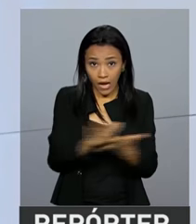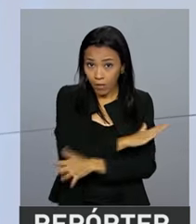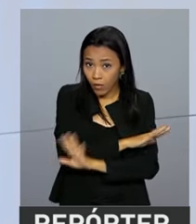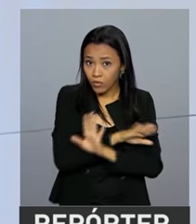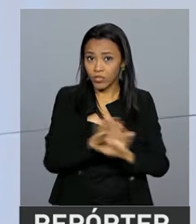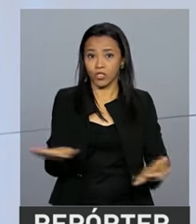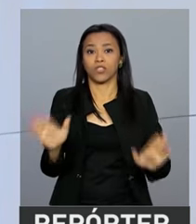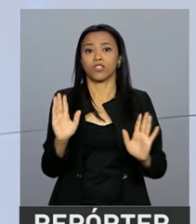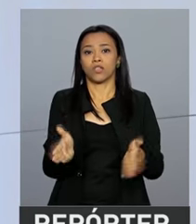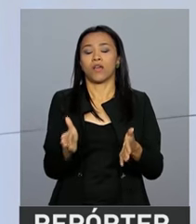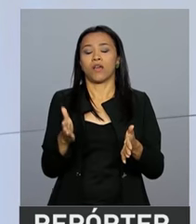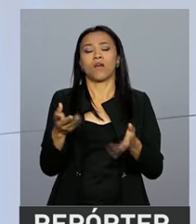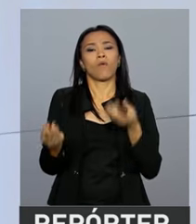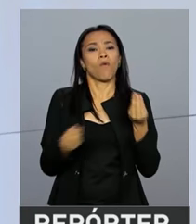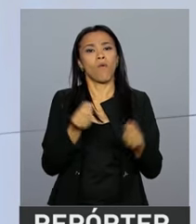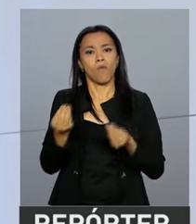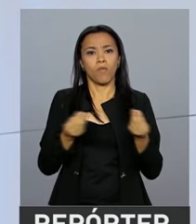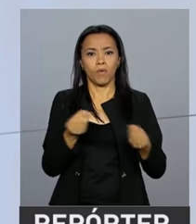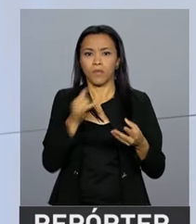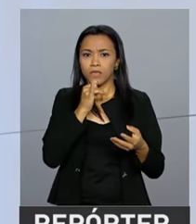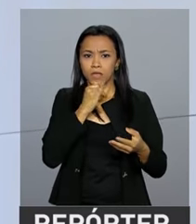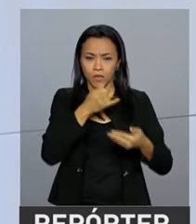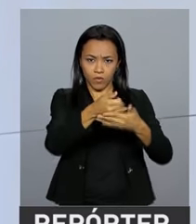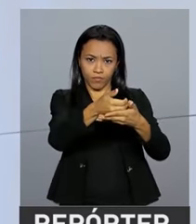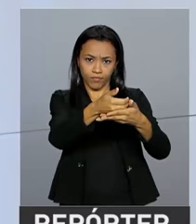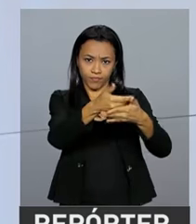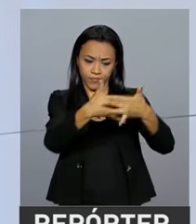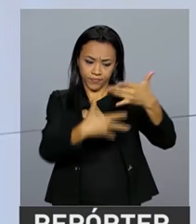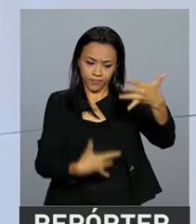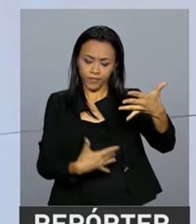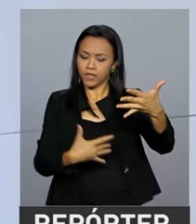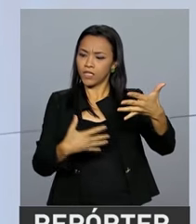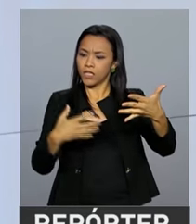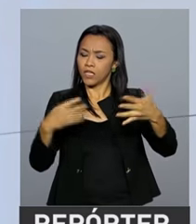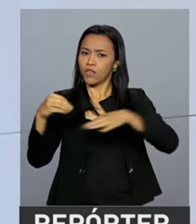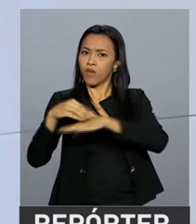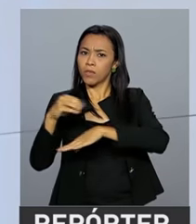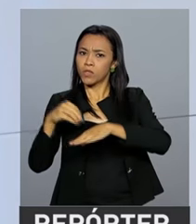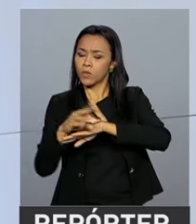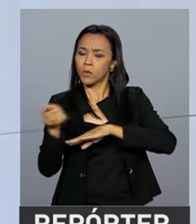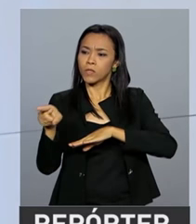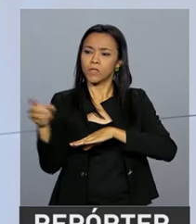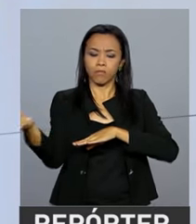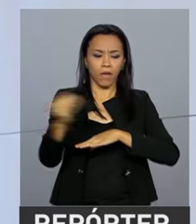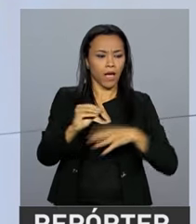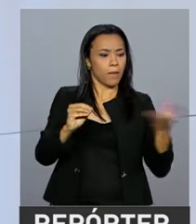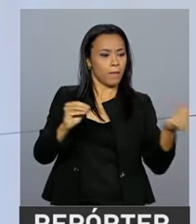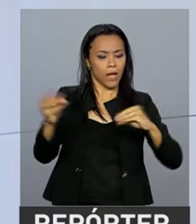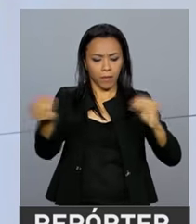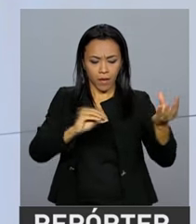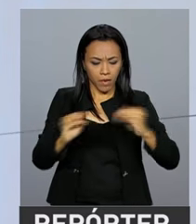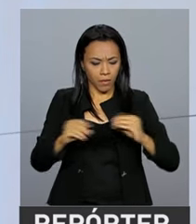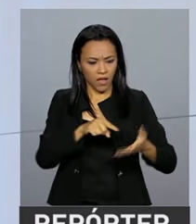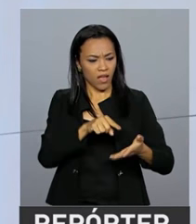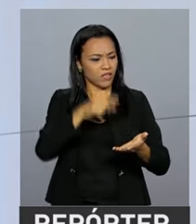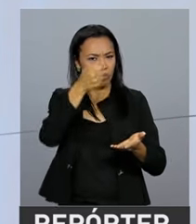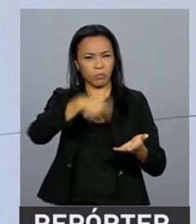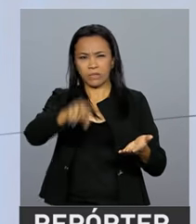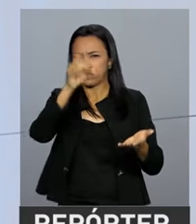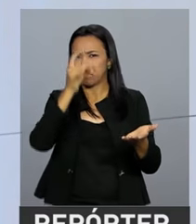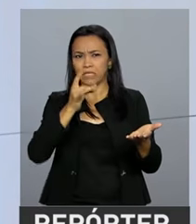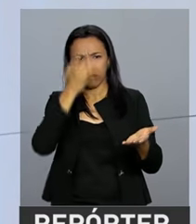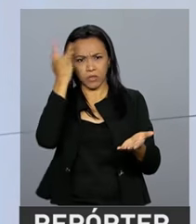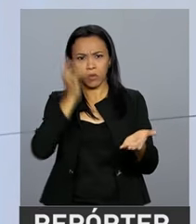controle maior, cruzando um maior número de dados, tirar uma parcela das pessoas que não precisavam e estavam no programa